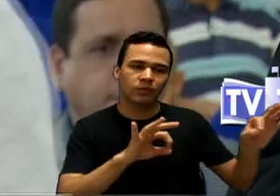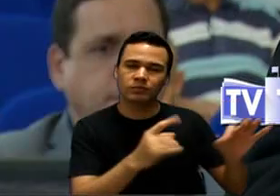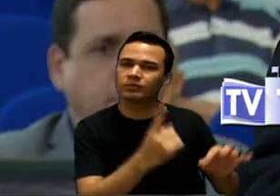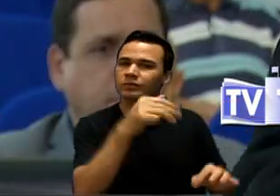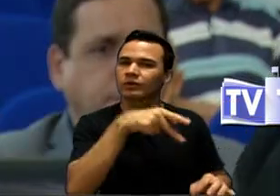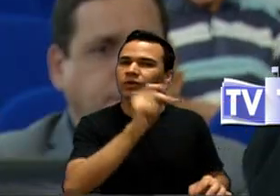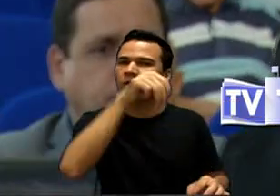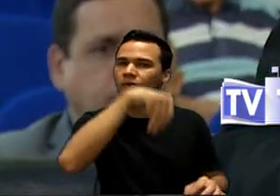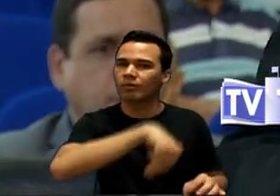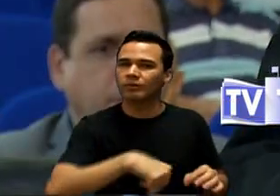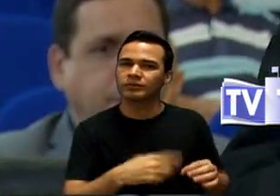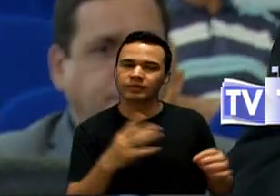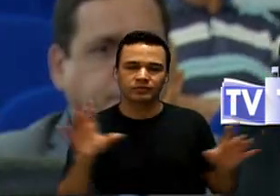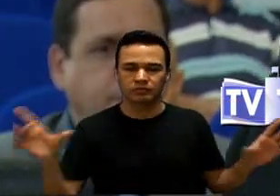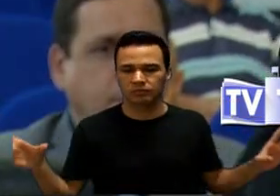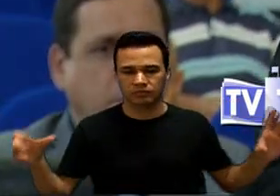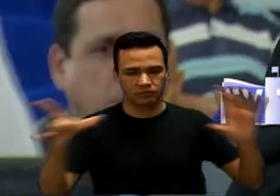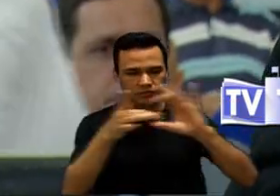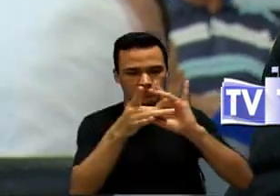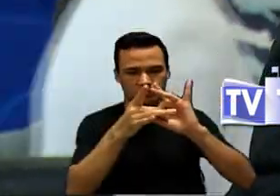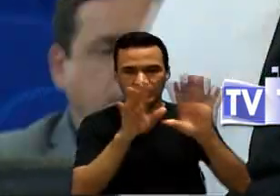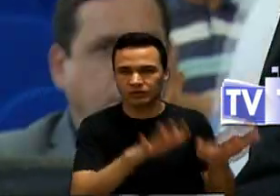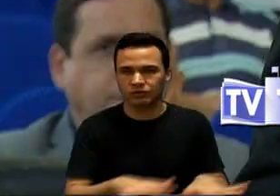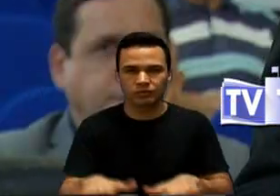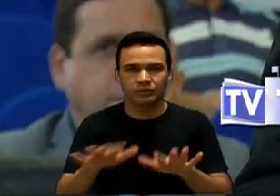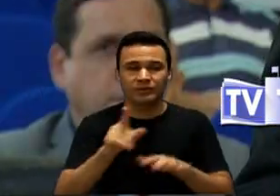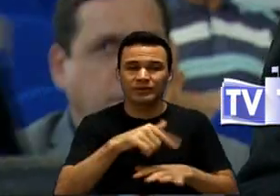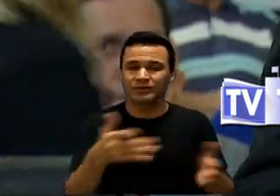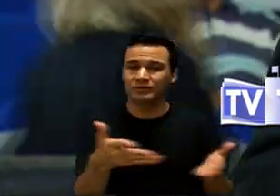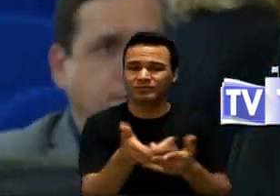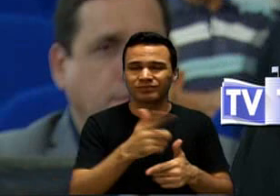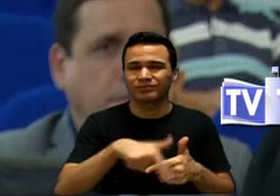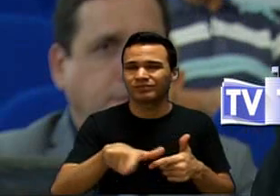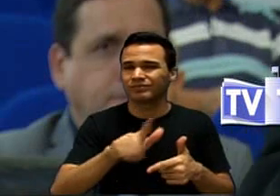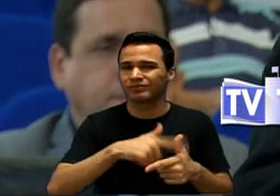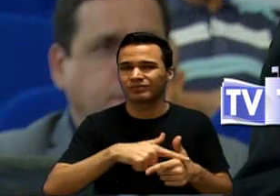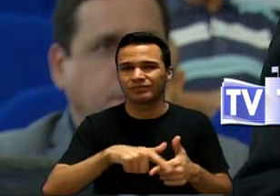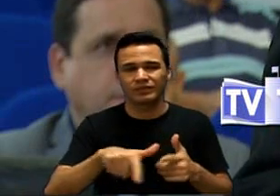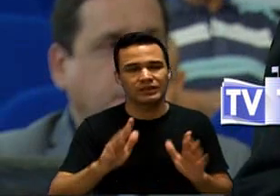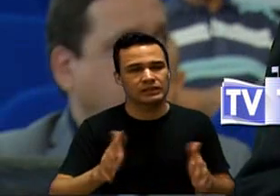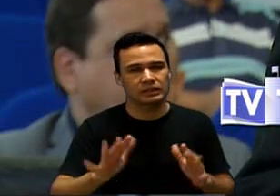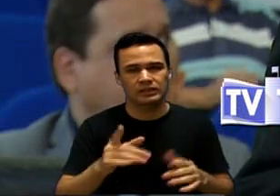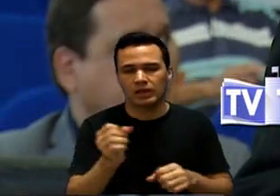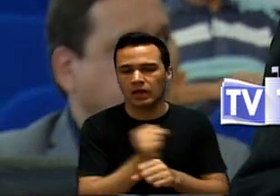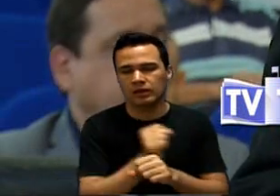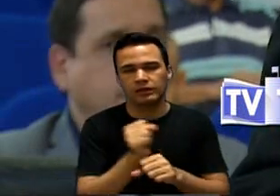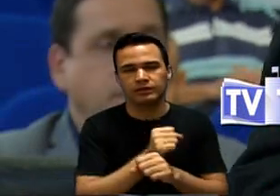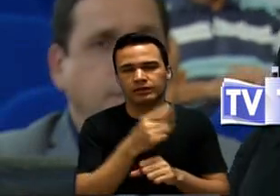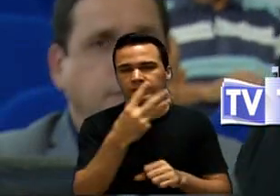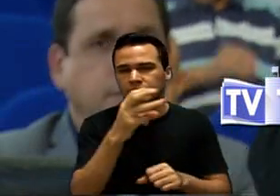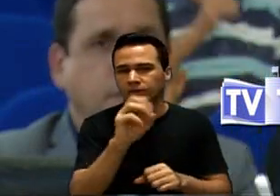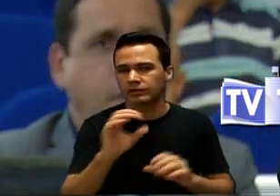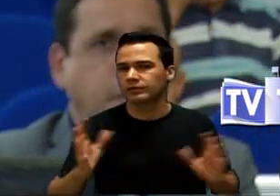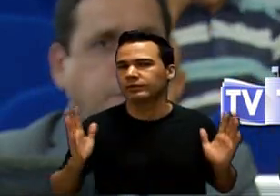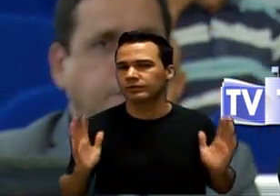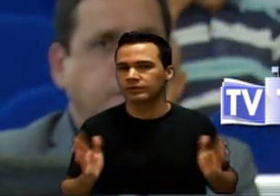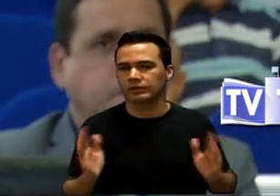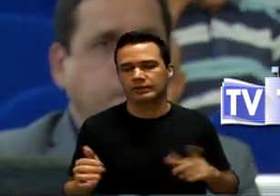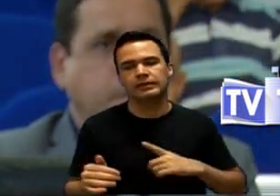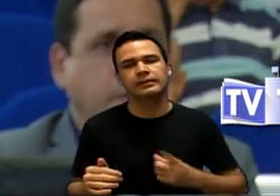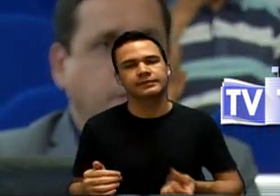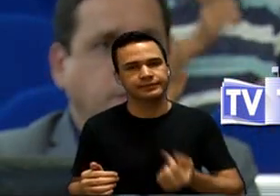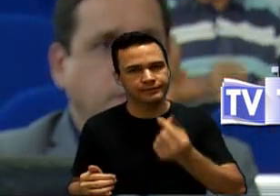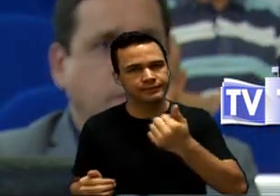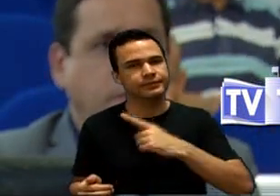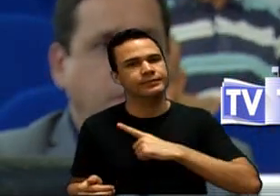de avenida, para emendar todo o Éden, e deixou aquela bucha lá. Aquela bucha que faz 30 anos que nós estamos reivindicando. E teve verba para